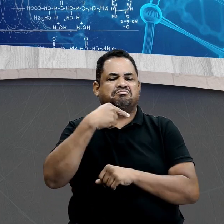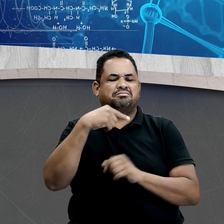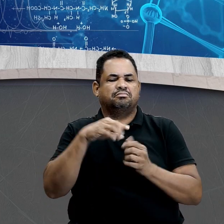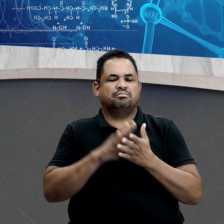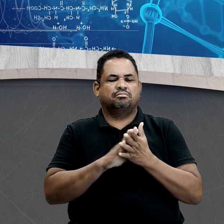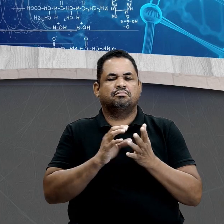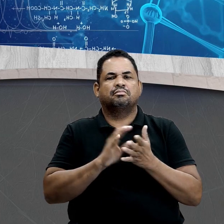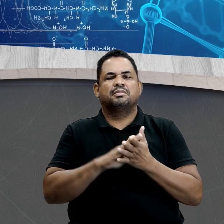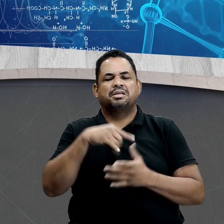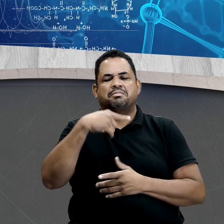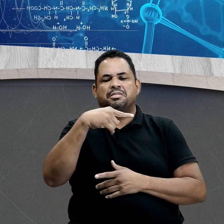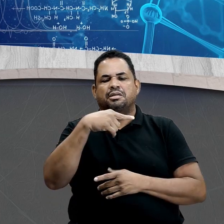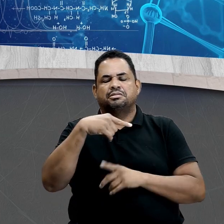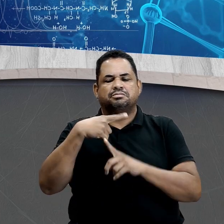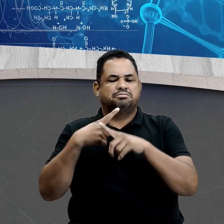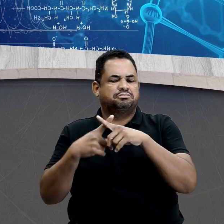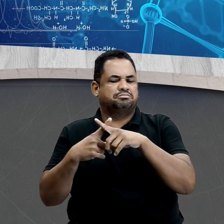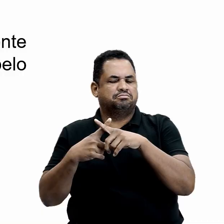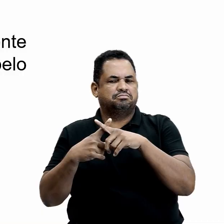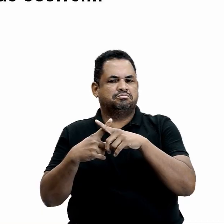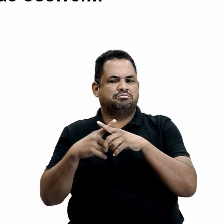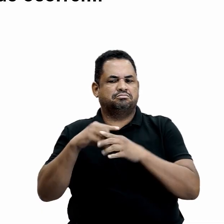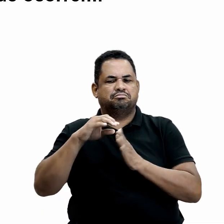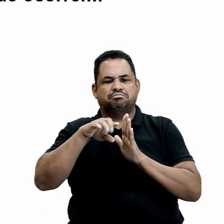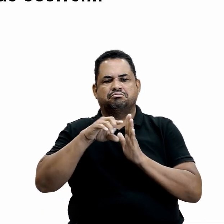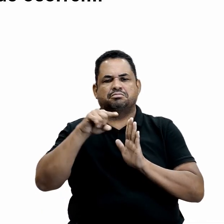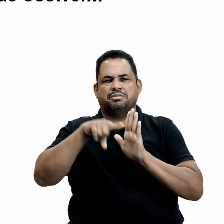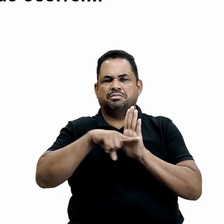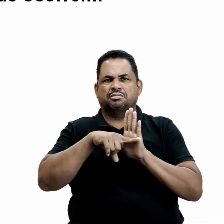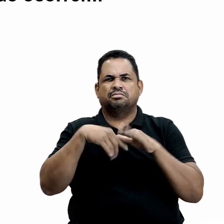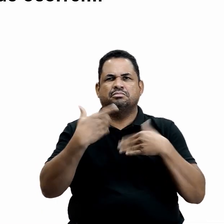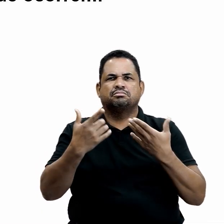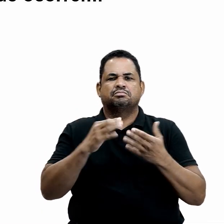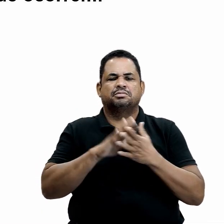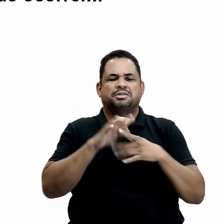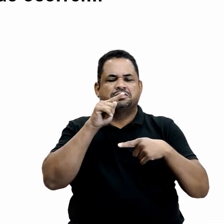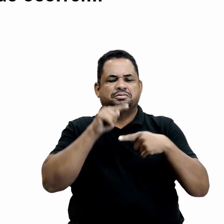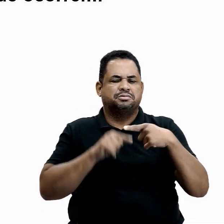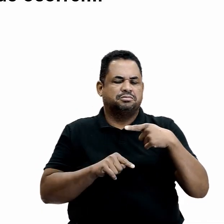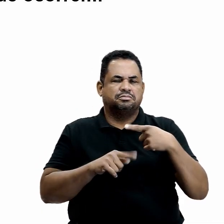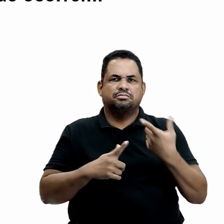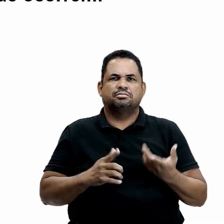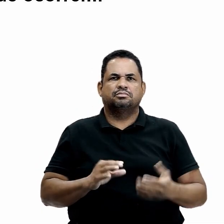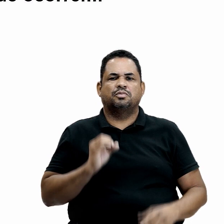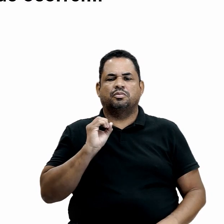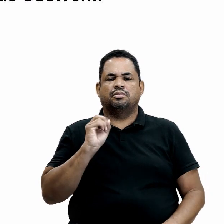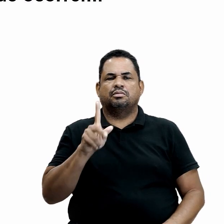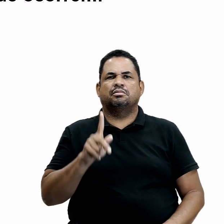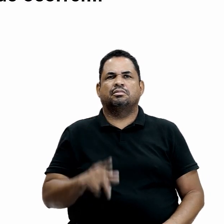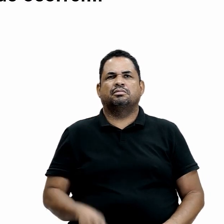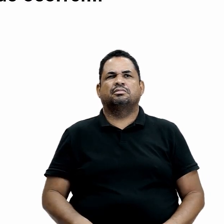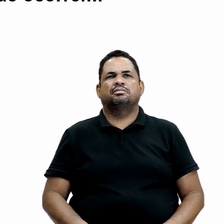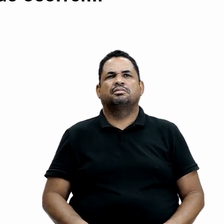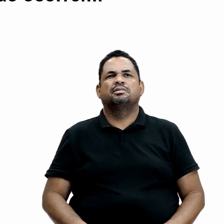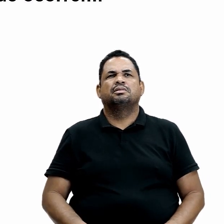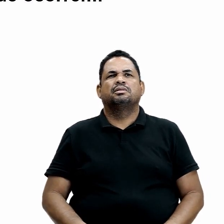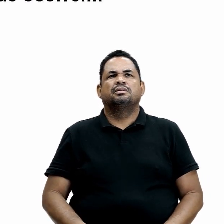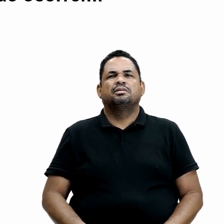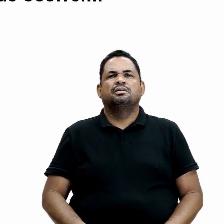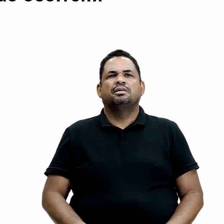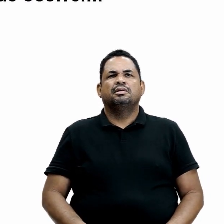nem multiplicar, nem subtrair, nem dividir. Ok, meu caro aluno? Então,